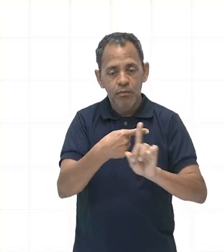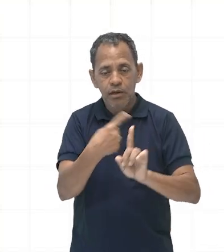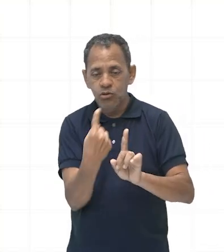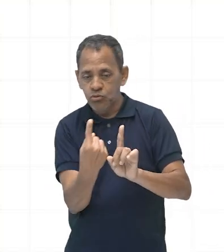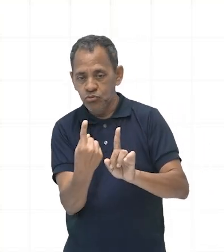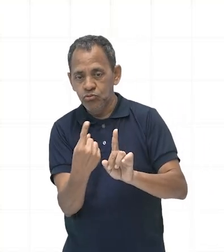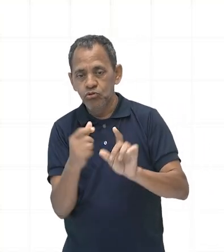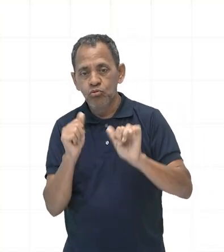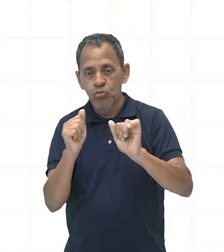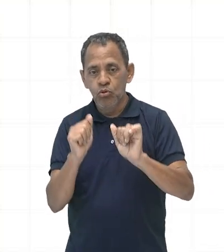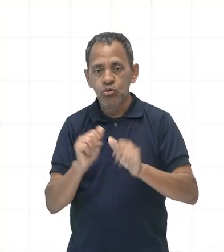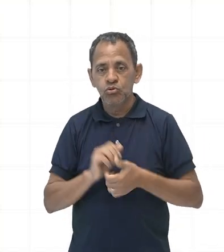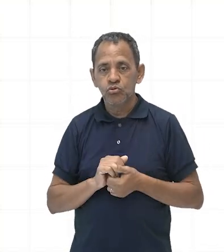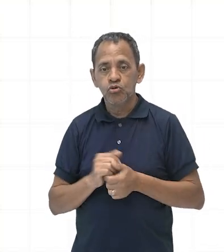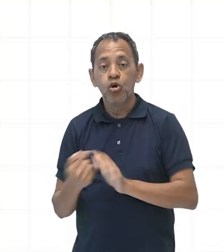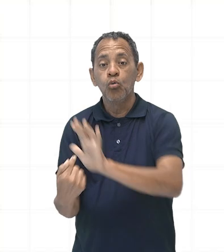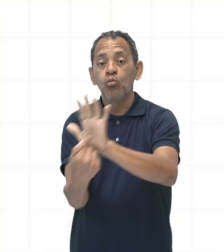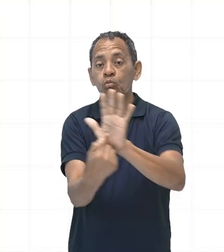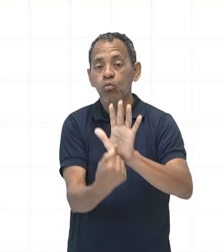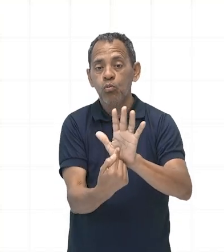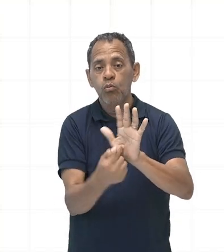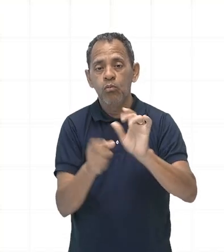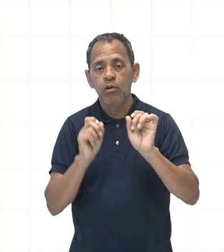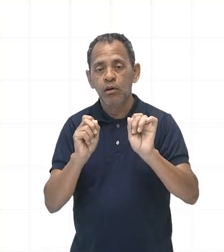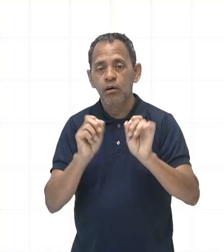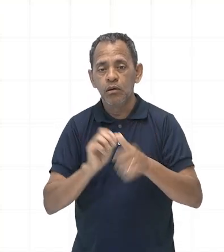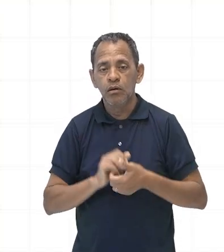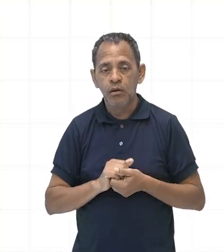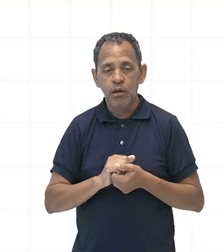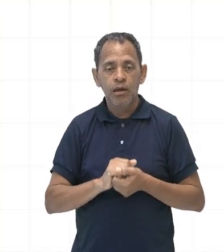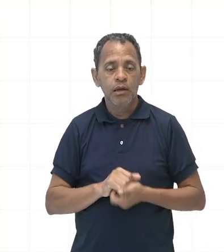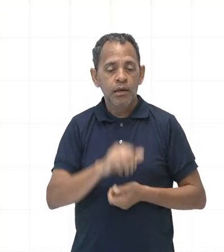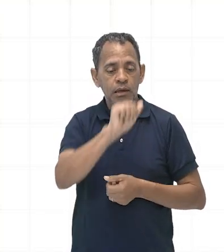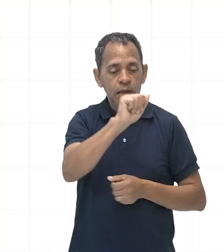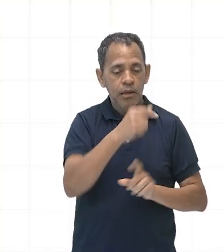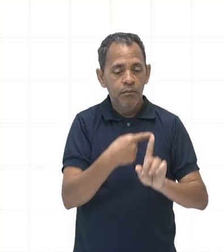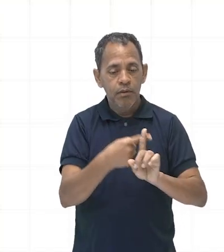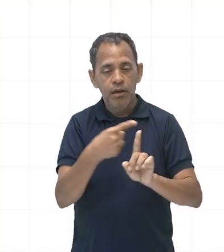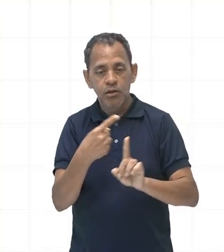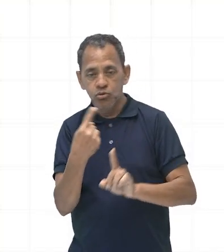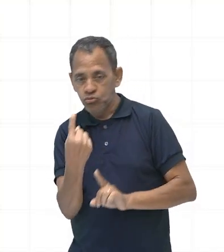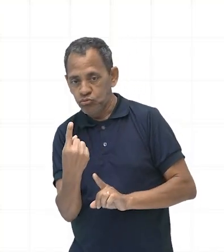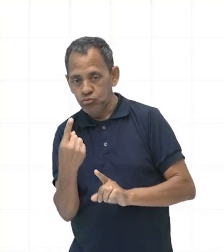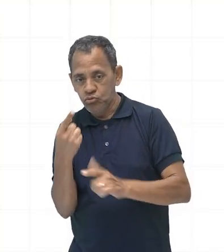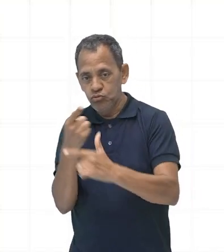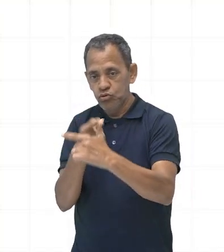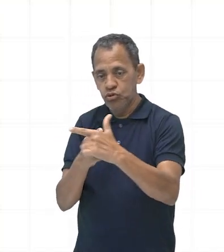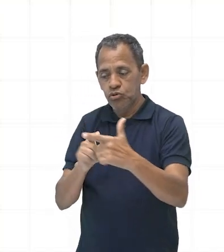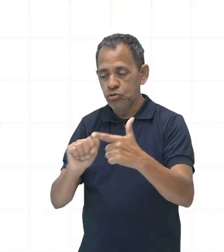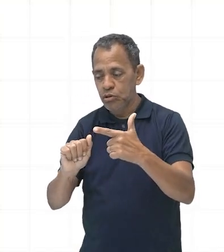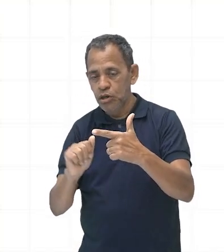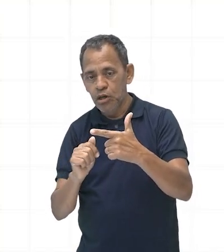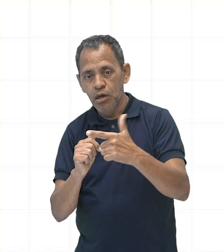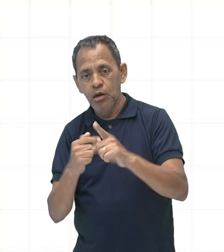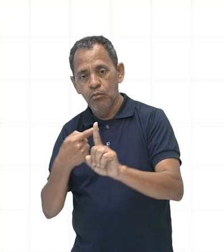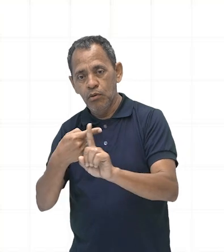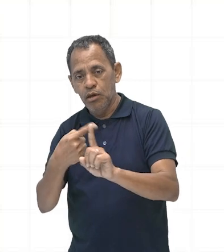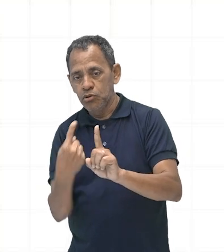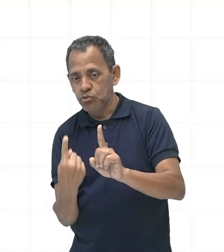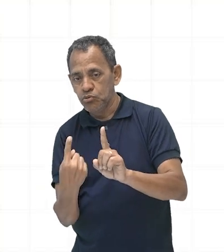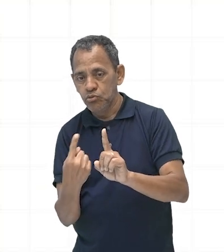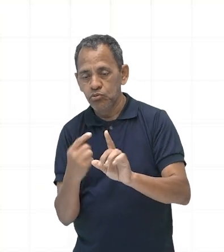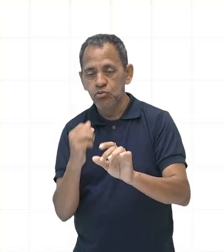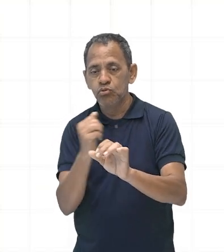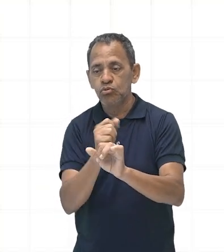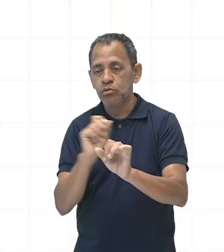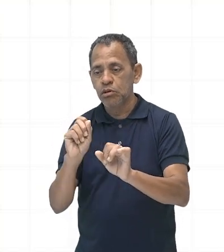posso colocar em evidência. Então, A mais 1 dividido por A mais 1 vai sobrar exatamente A ao